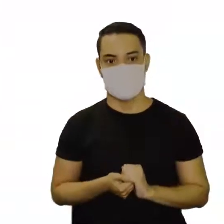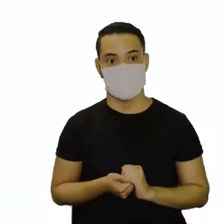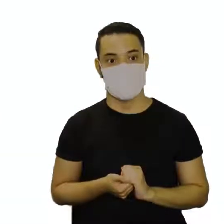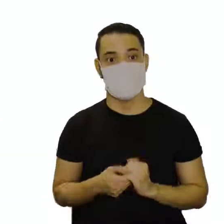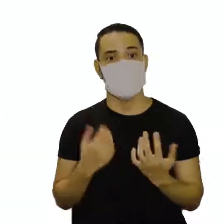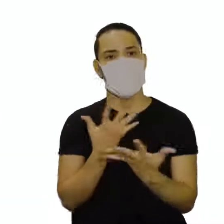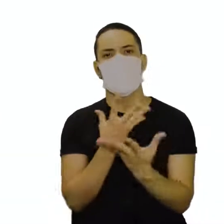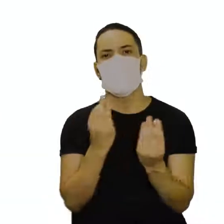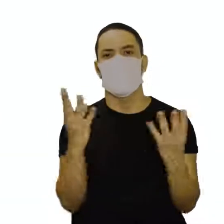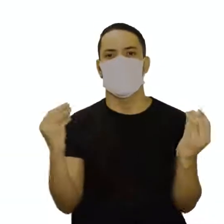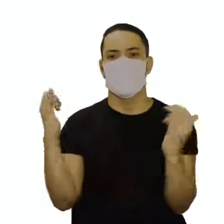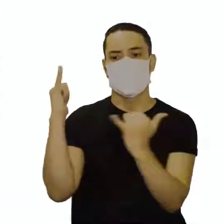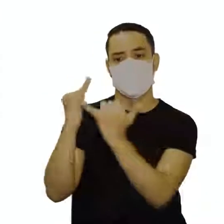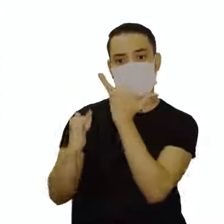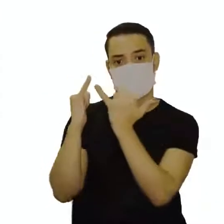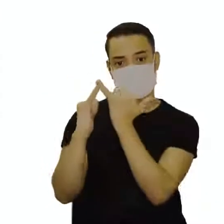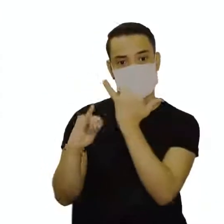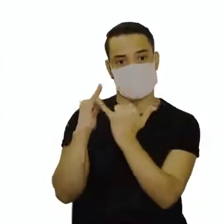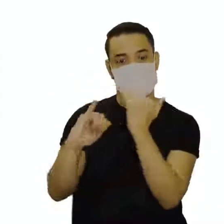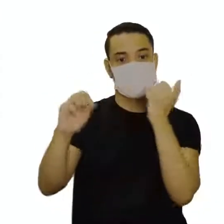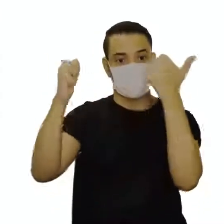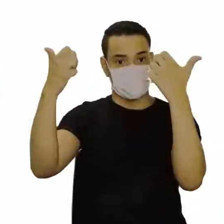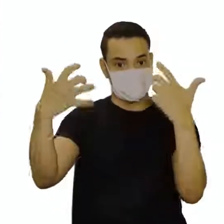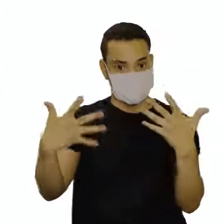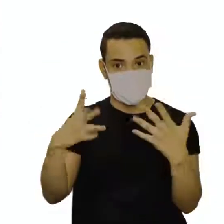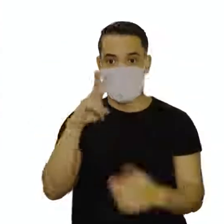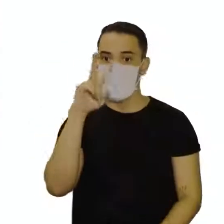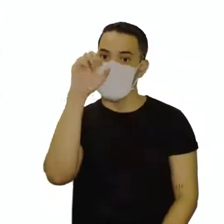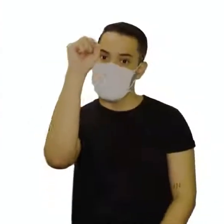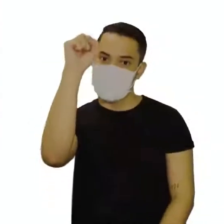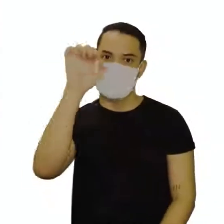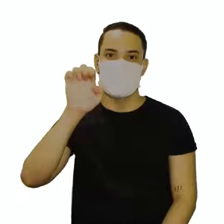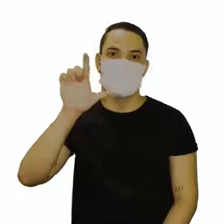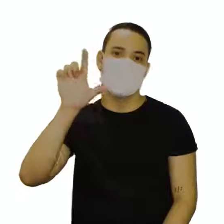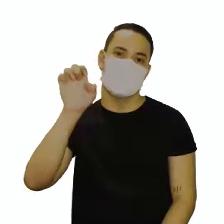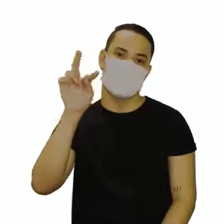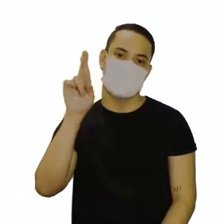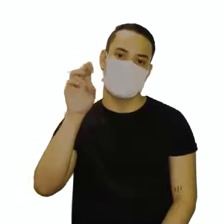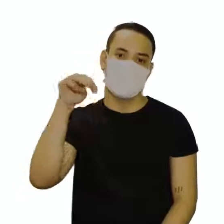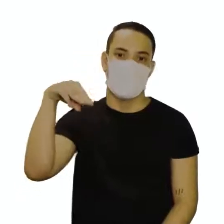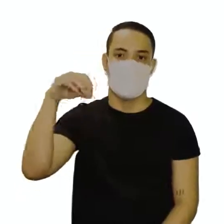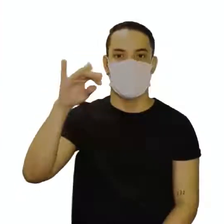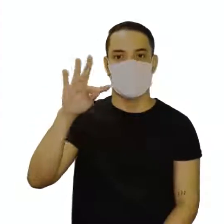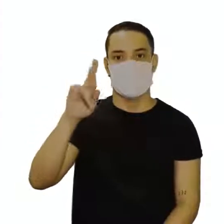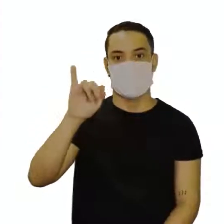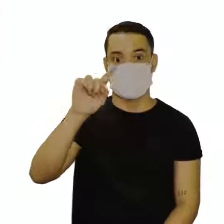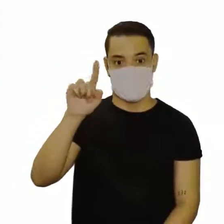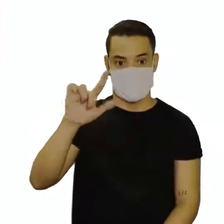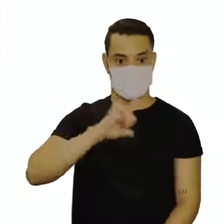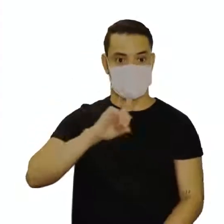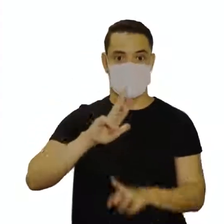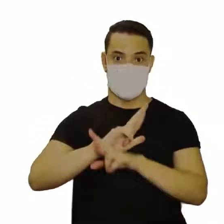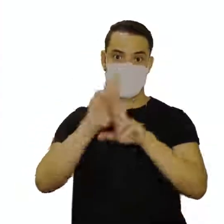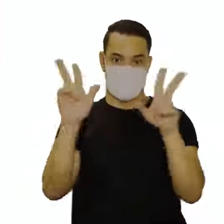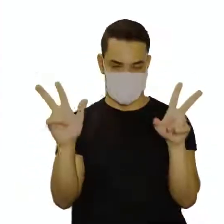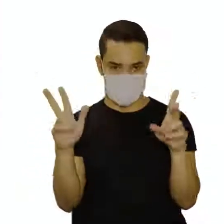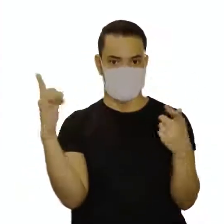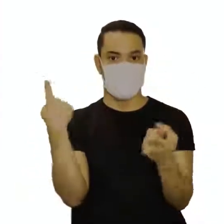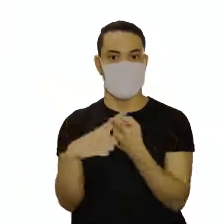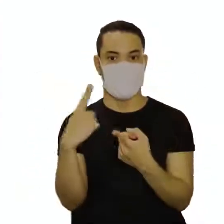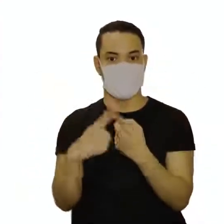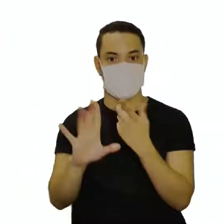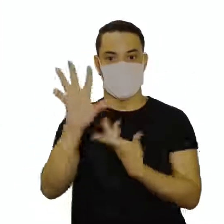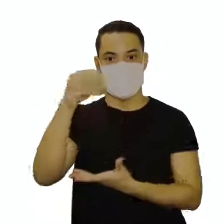seja muito parecida com a definição de força eletromotriz, há uma diferença básica, pois